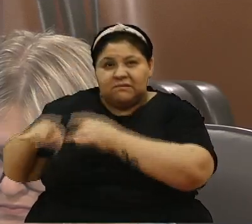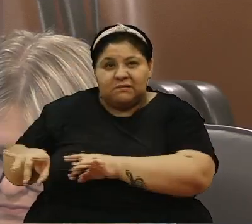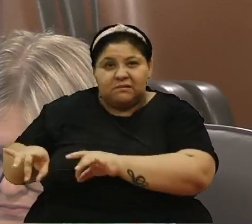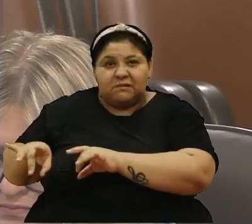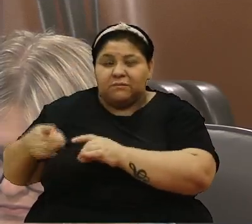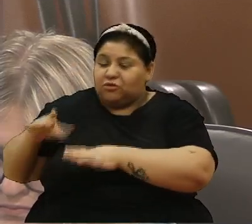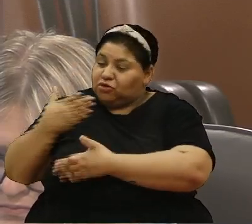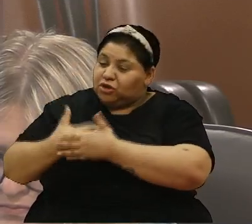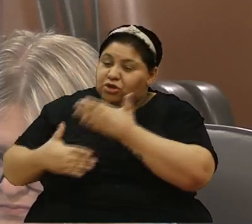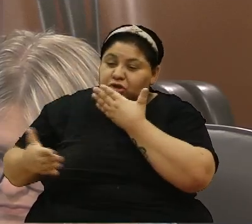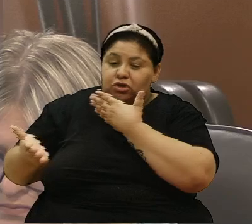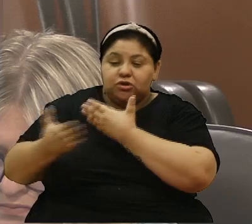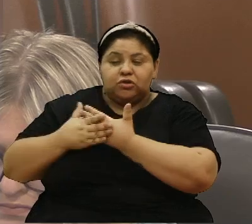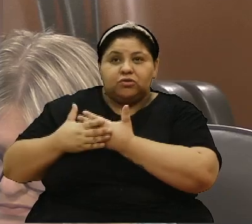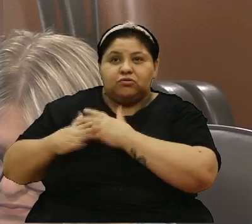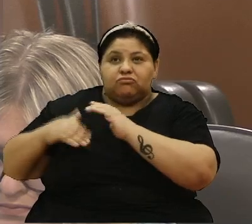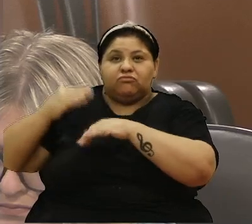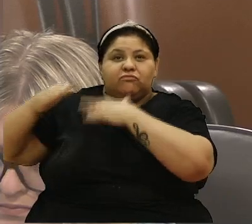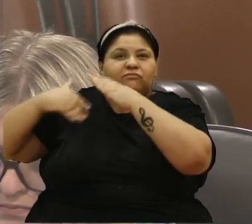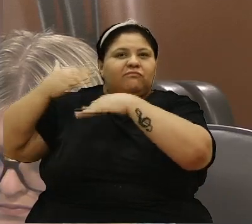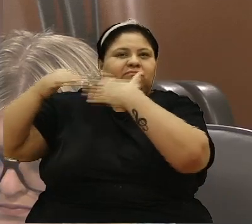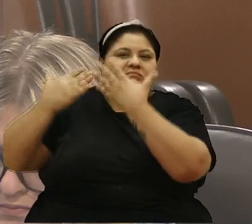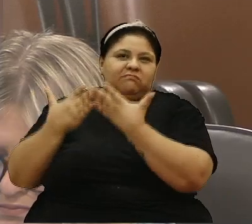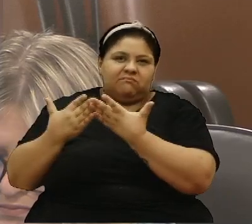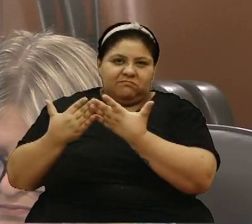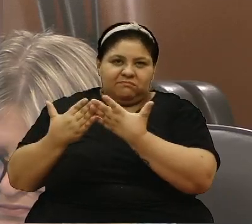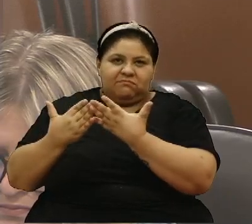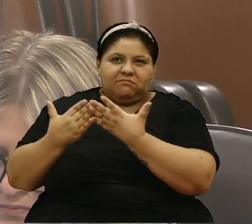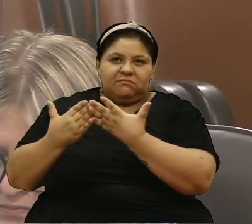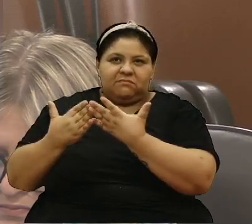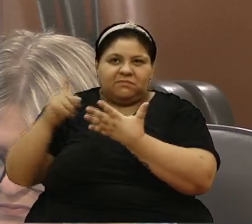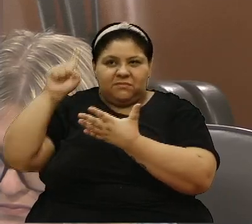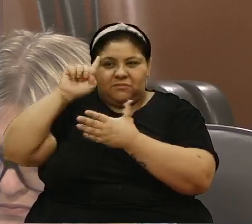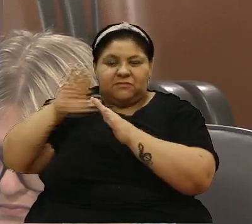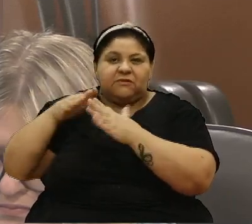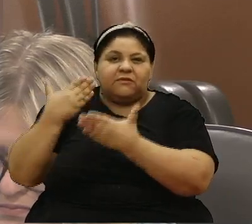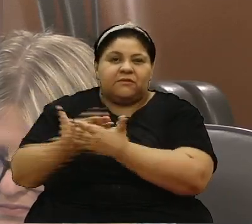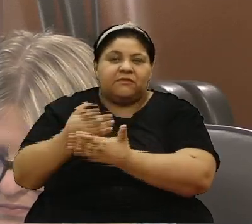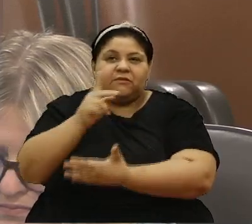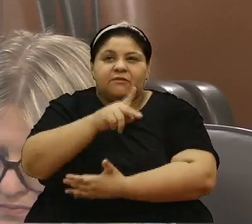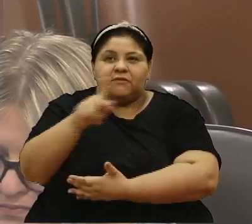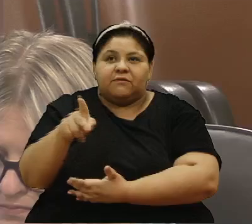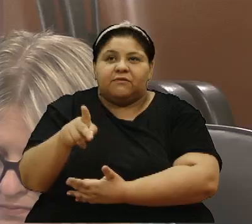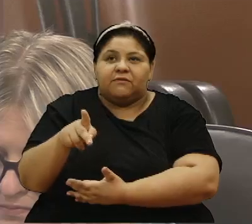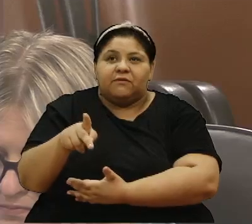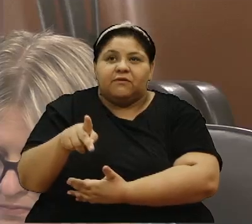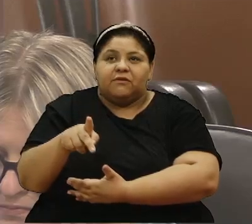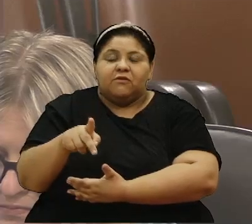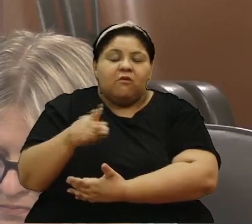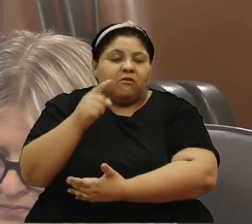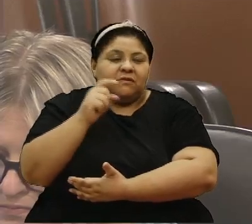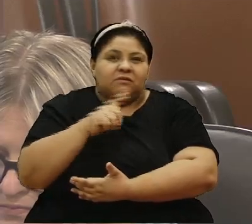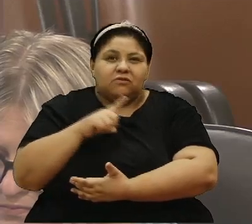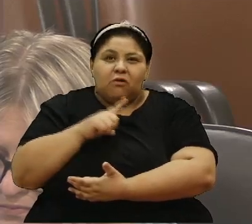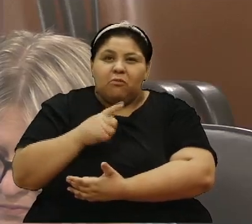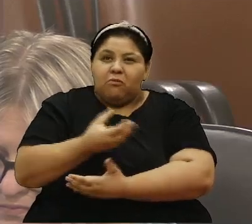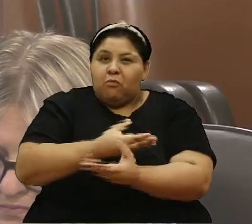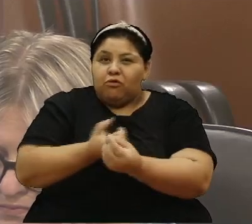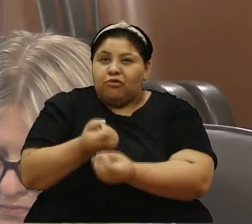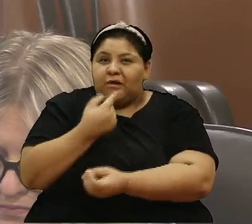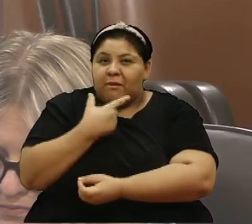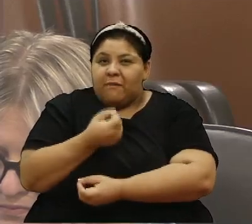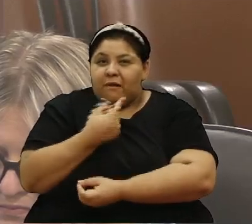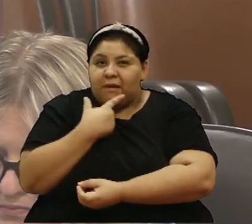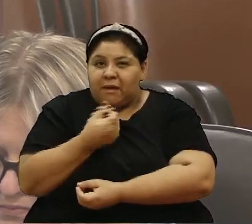o andamento da rotina escolar. Nossos professores muitas vezes vão para a escola dopados de remédio, tá,